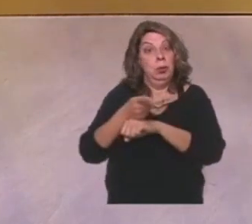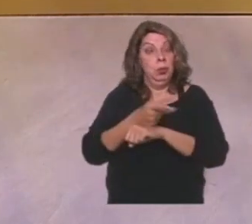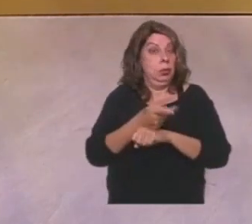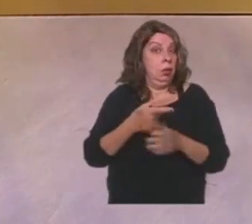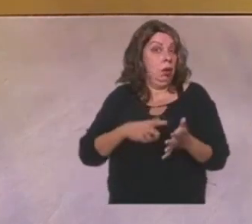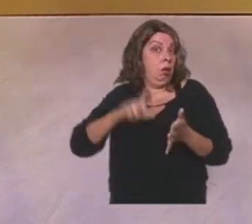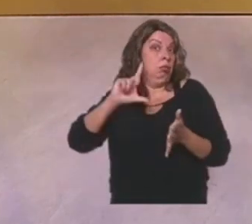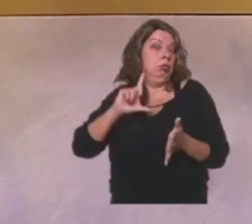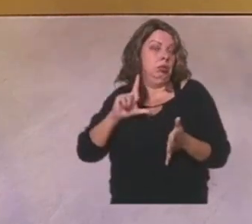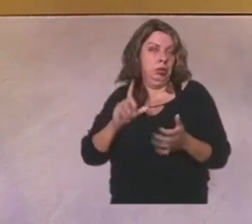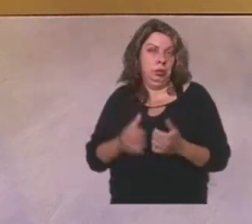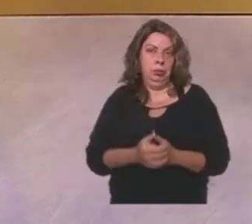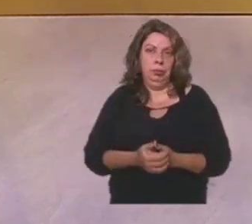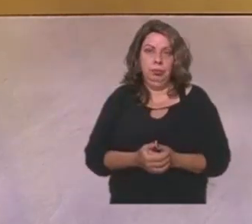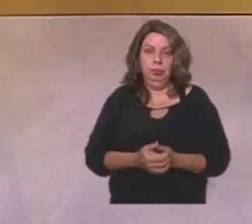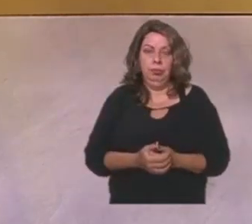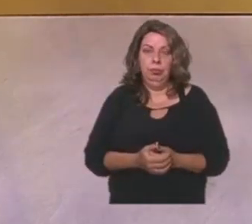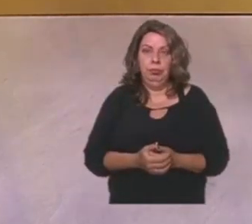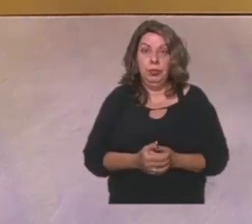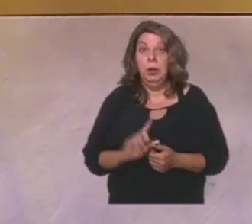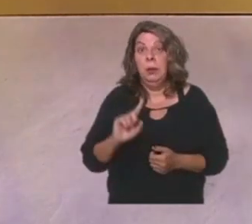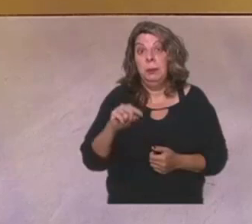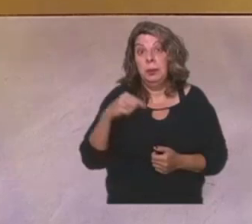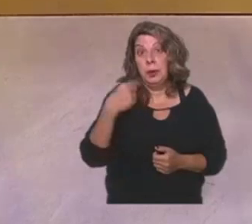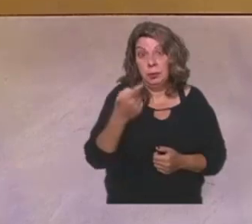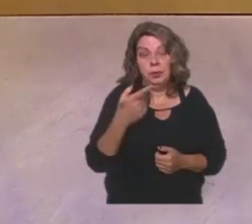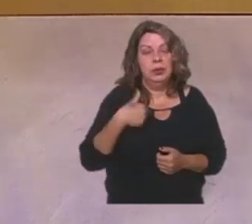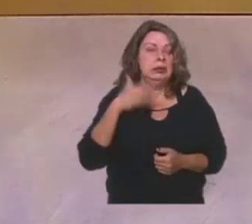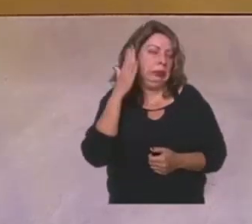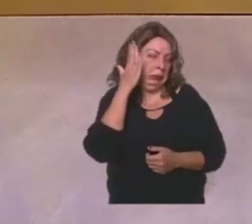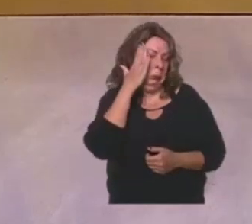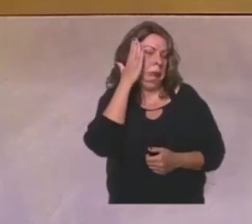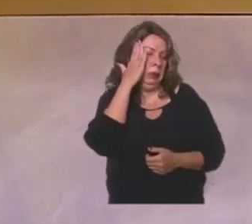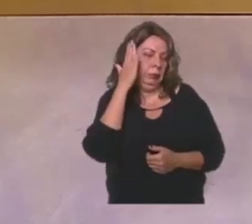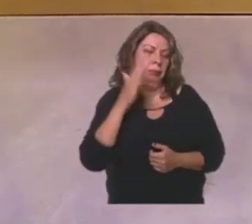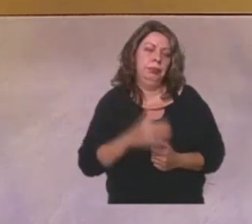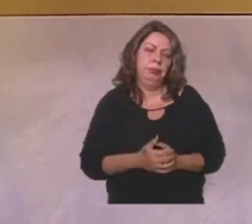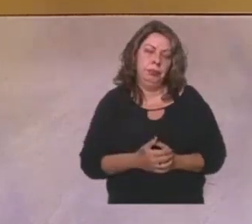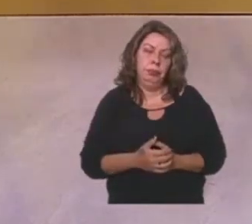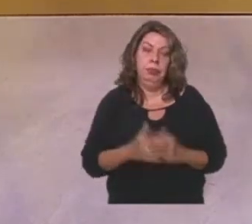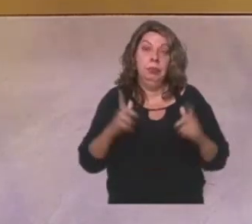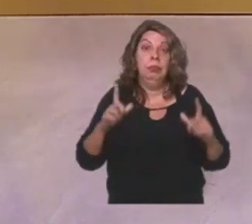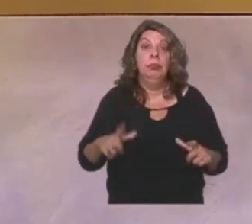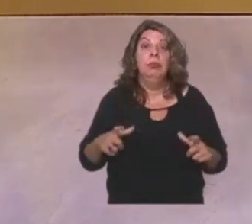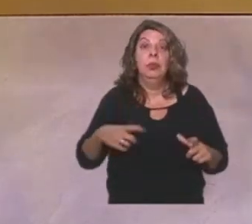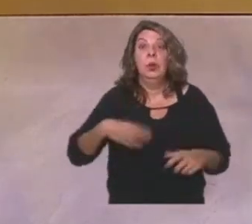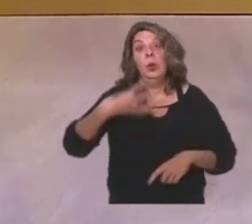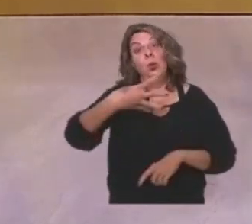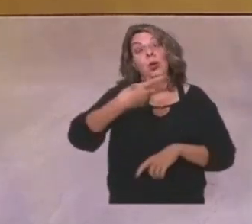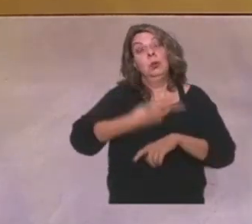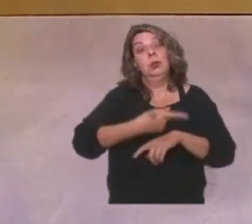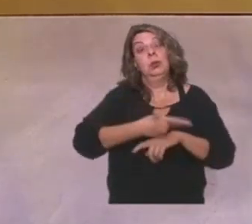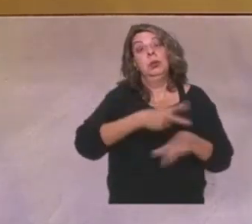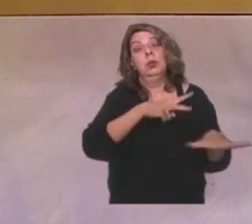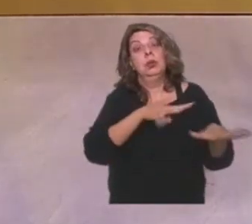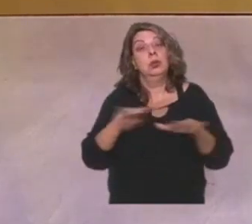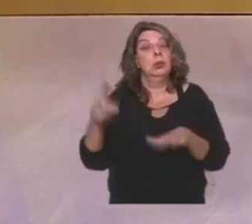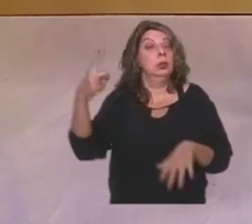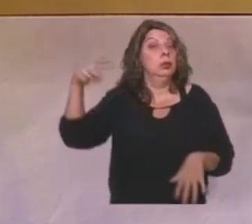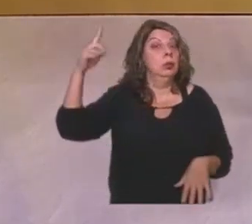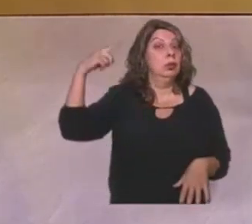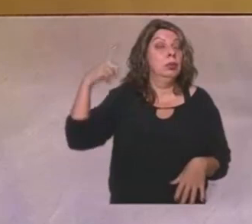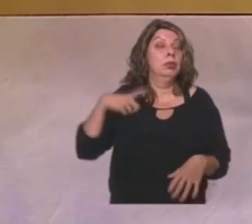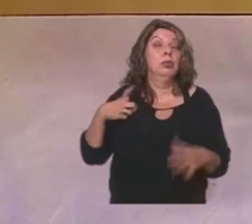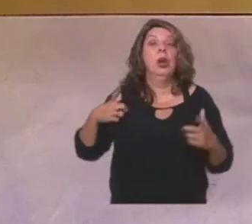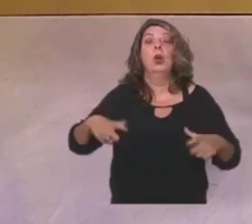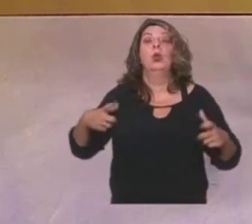deles acontecerem. Mas depois que eles acontecem, a gente fica sabendo. É isso aí. E para onde foi o da quarta, o Menino, quarto prêmio da semana passada? Eu vou te falar, foi lá para